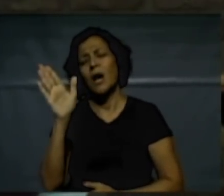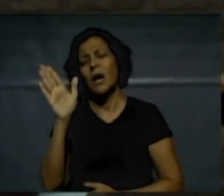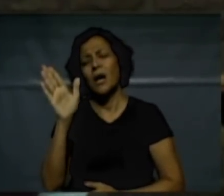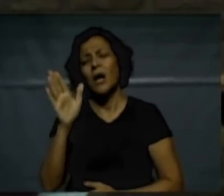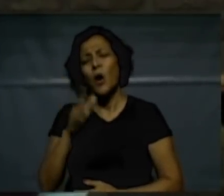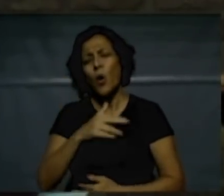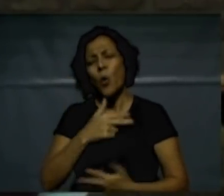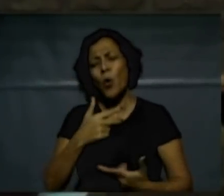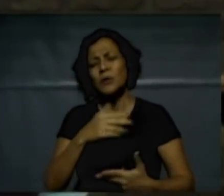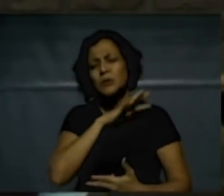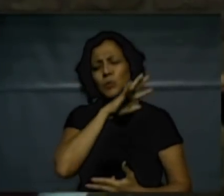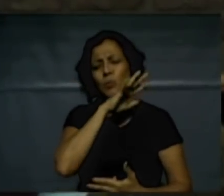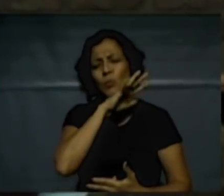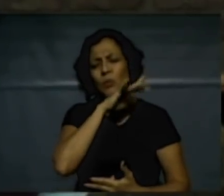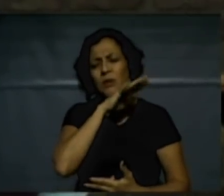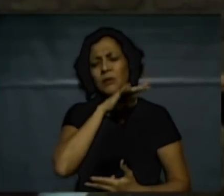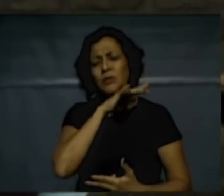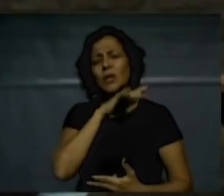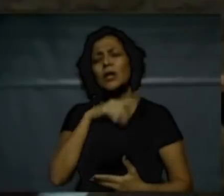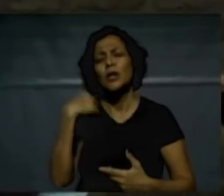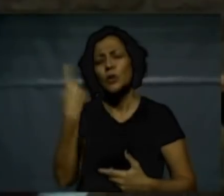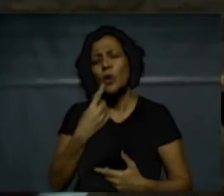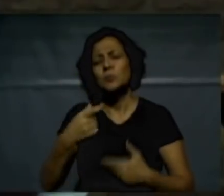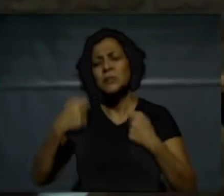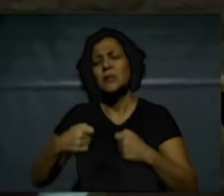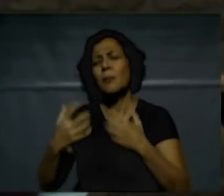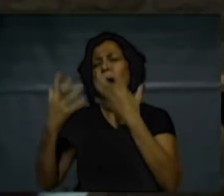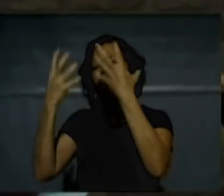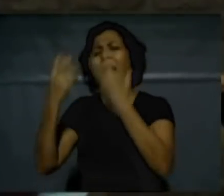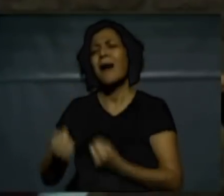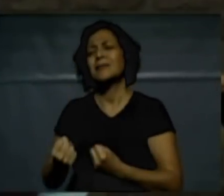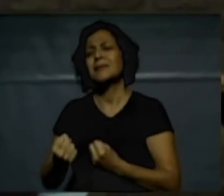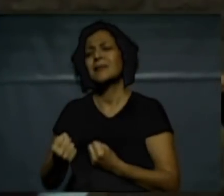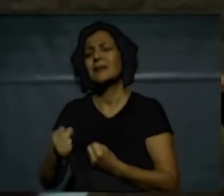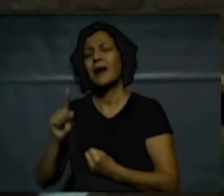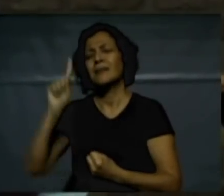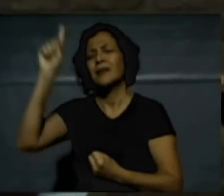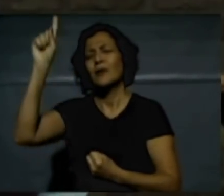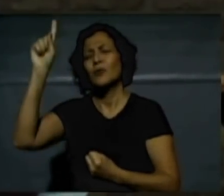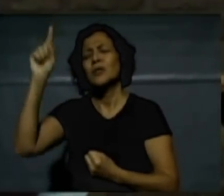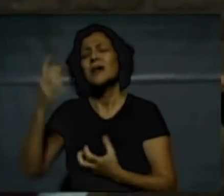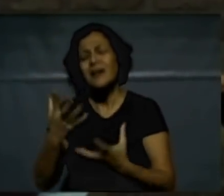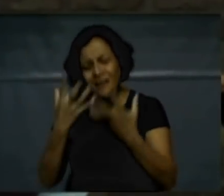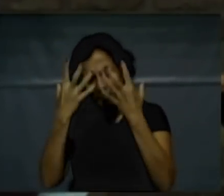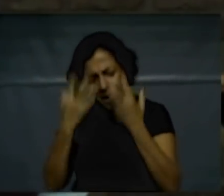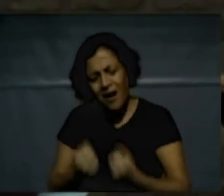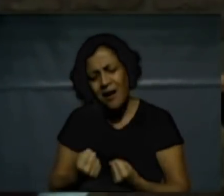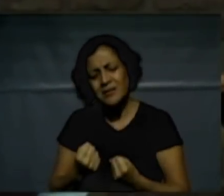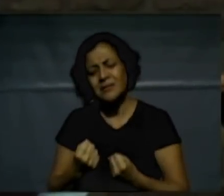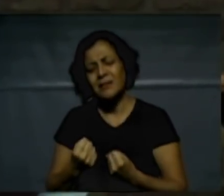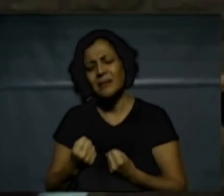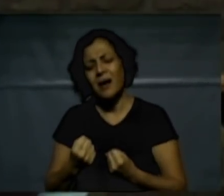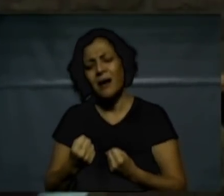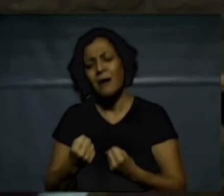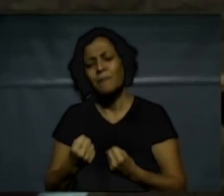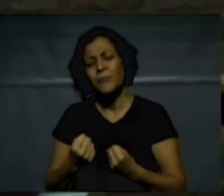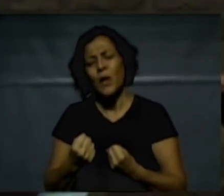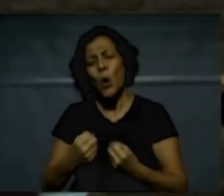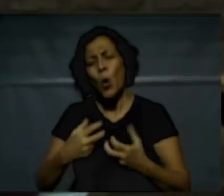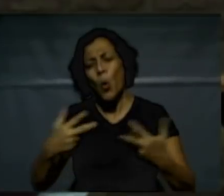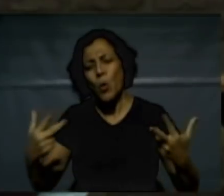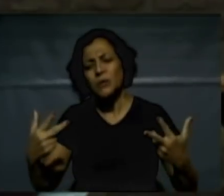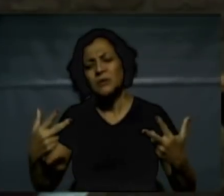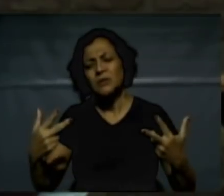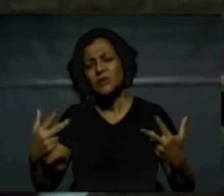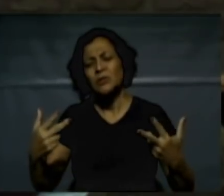Aceitamos, Deus Pai querido, as provas que vão nos fazer crescer como